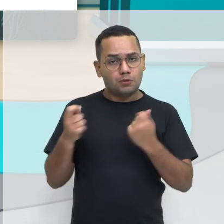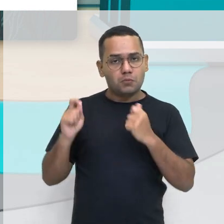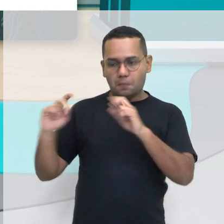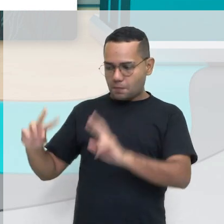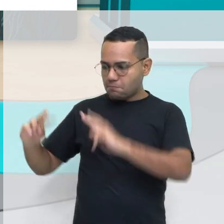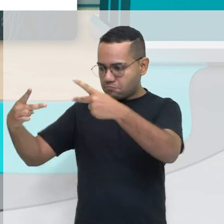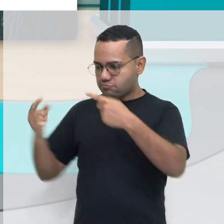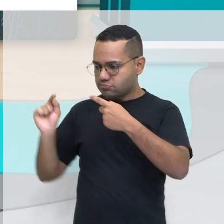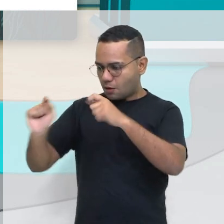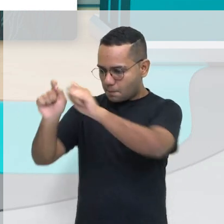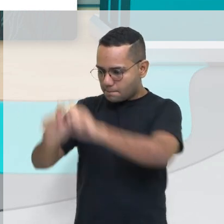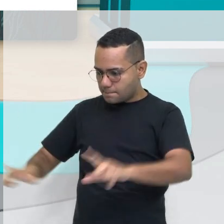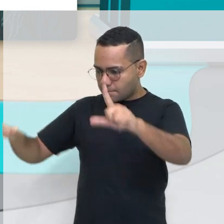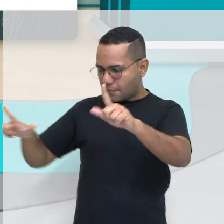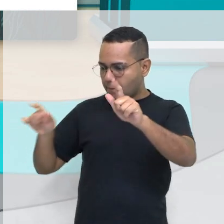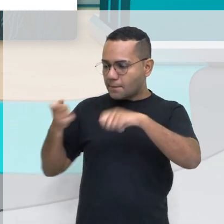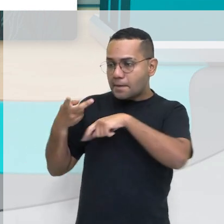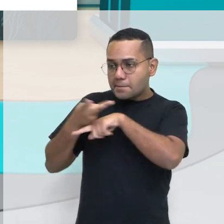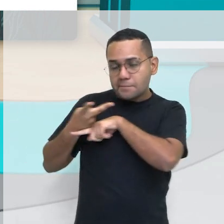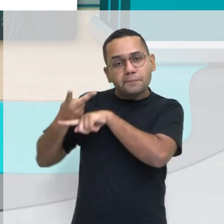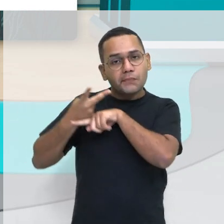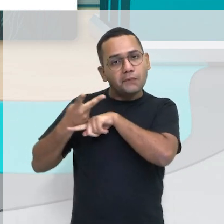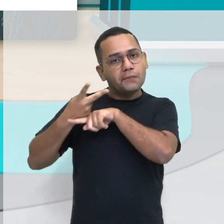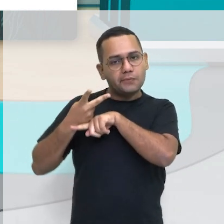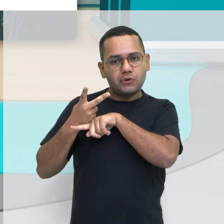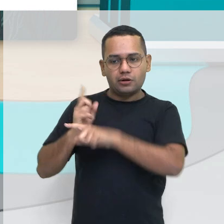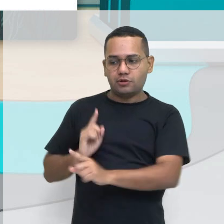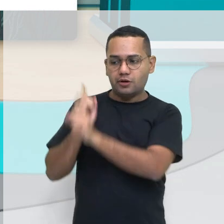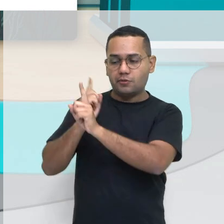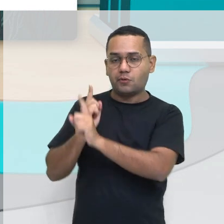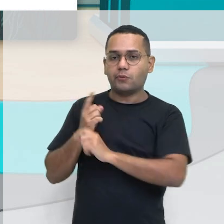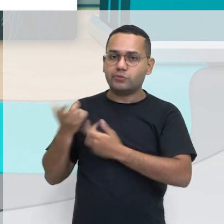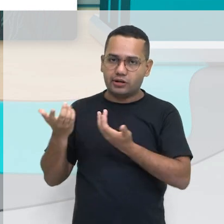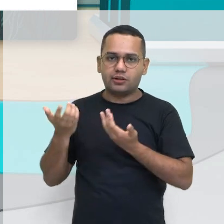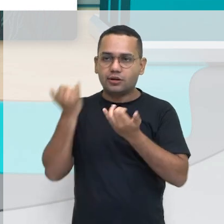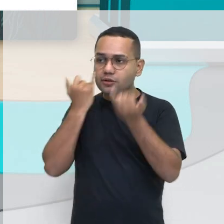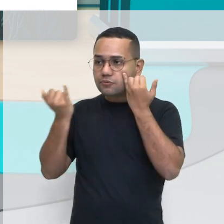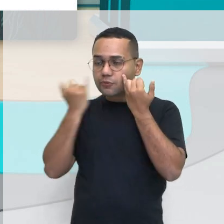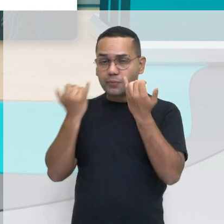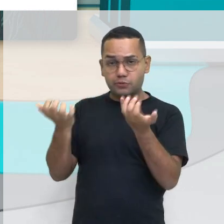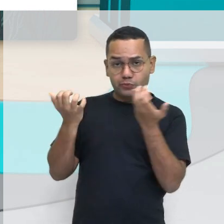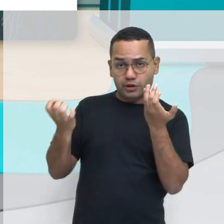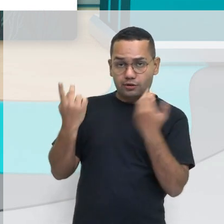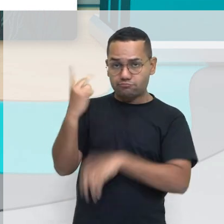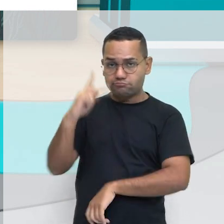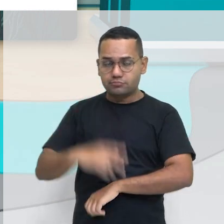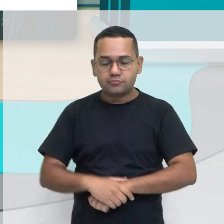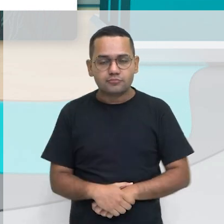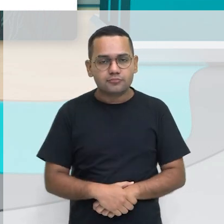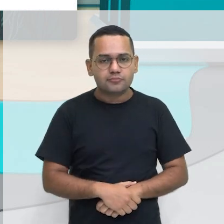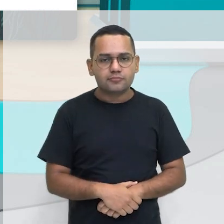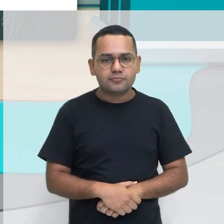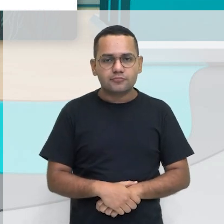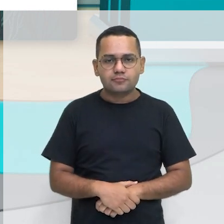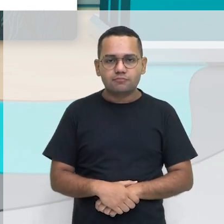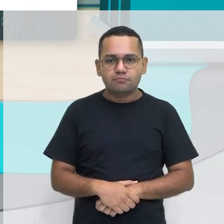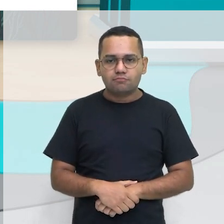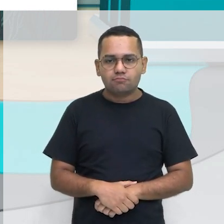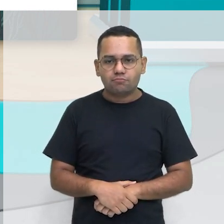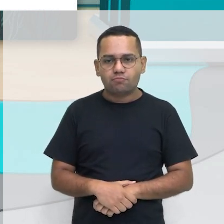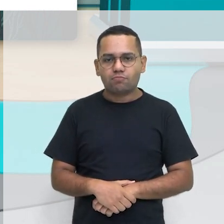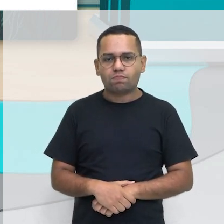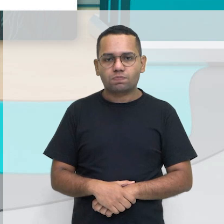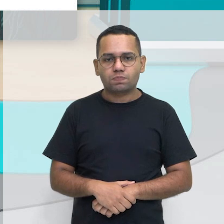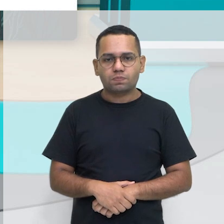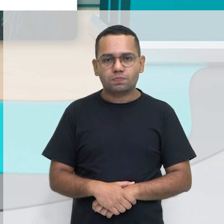site aqui que você conhece um mundo da arte. Só é ver o que você pretende e através desse site você